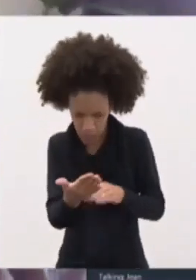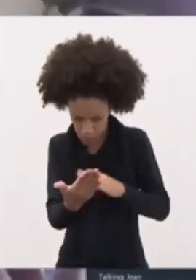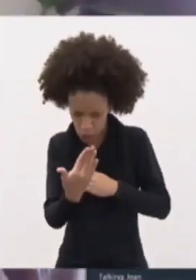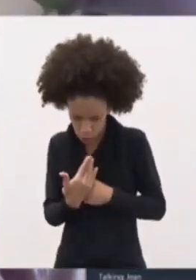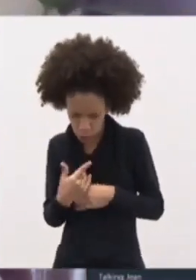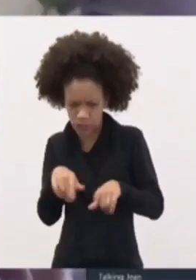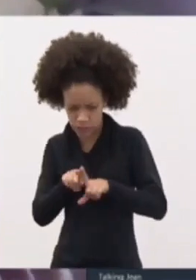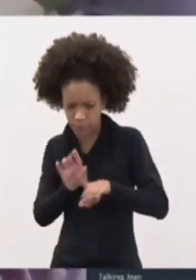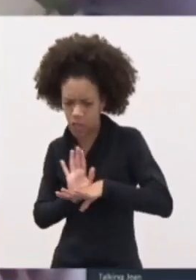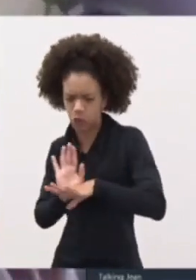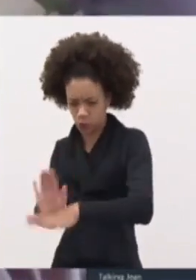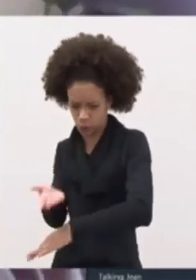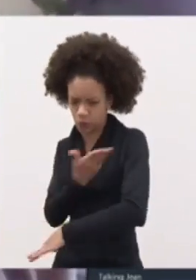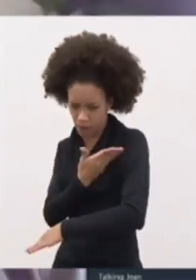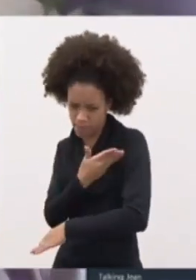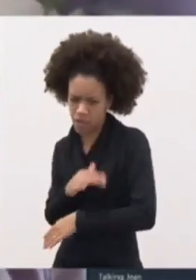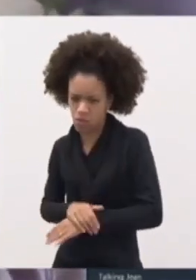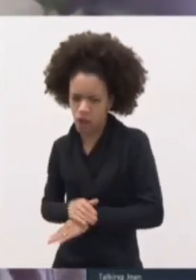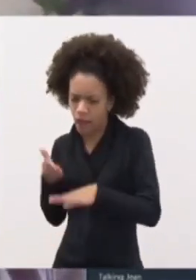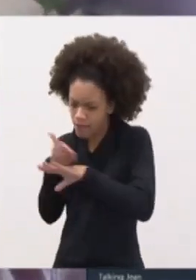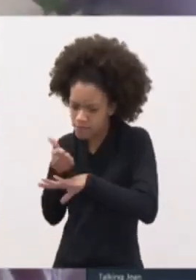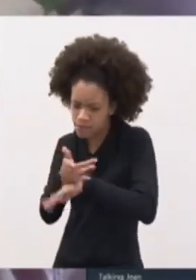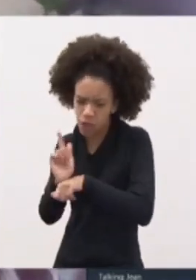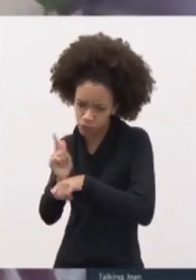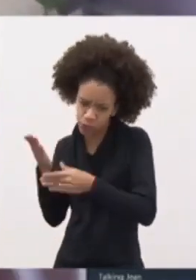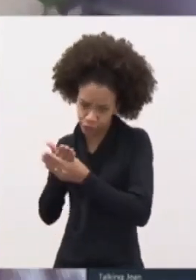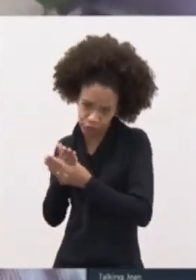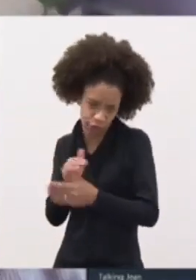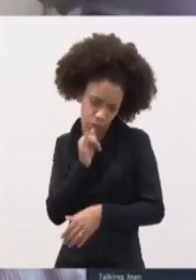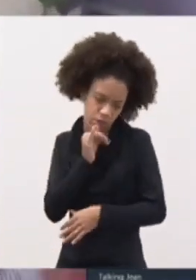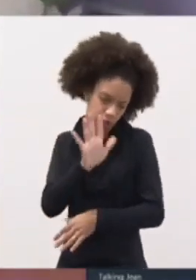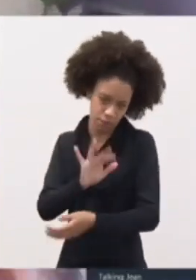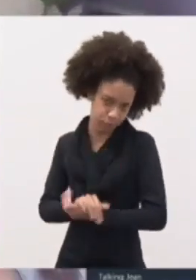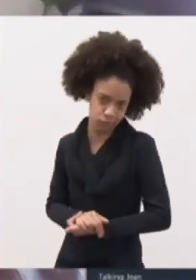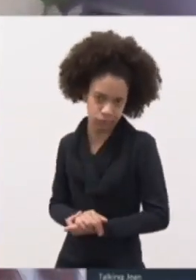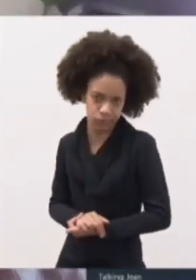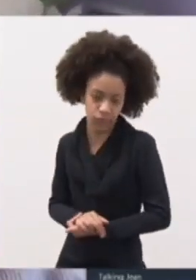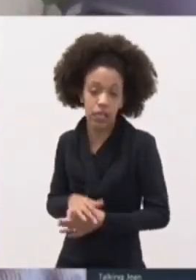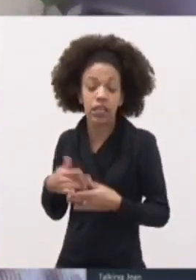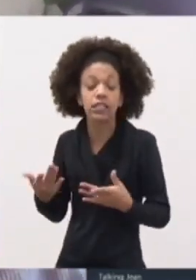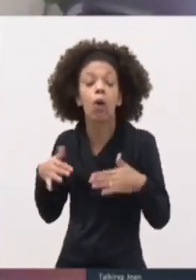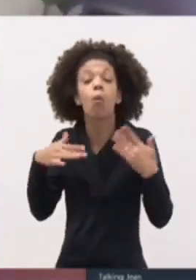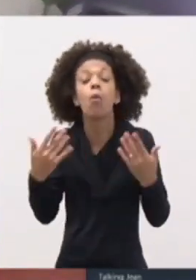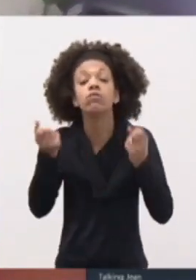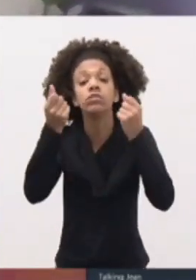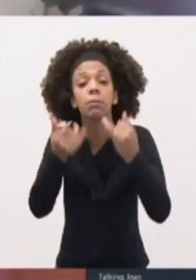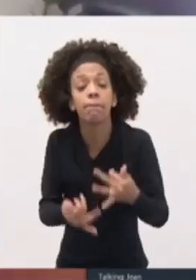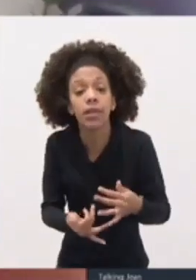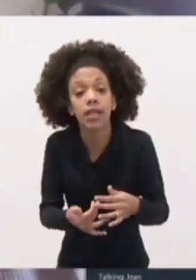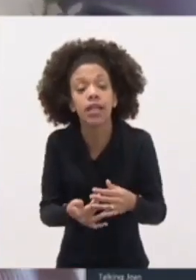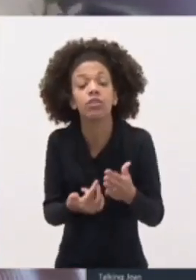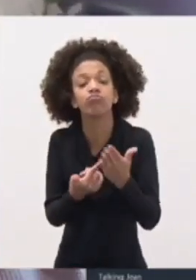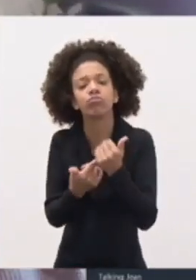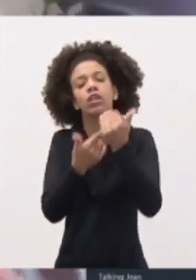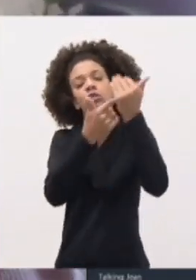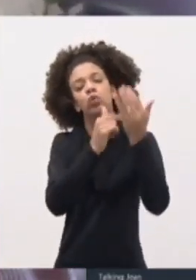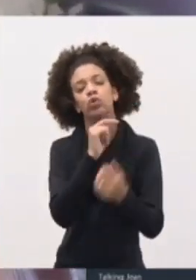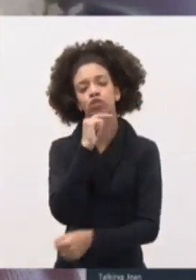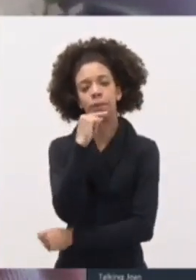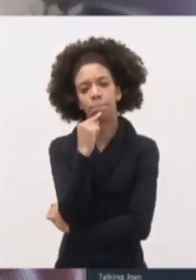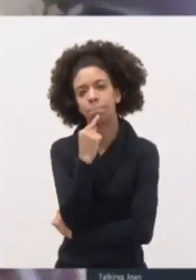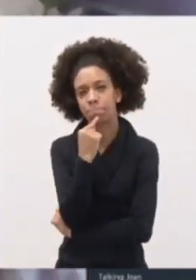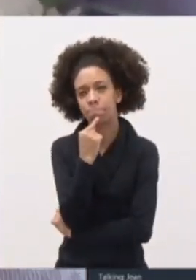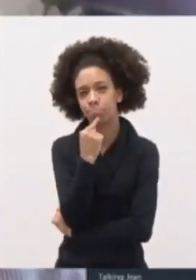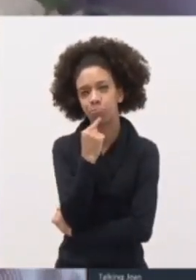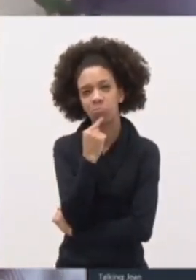ajuda o seu colega a acessar esse gestor de arquivo, por exemplo, né? Então, quando a gente fala em tecnologias, né,